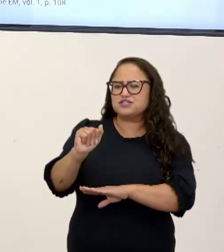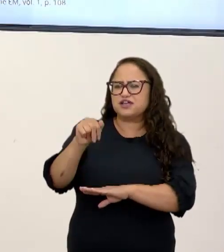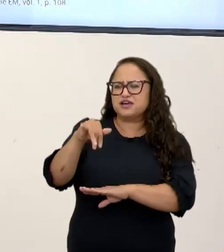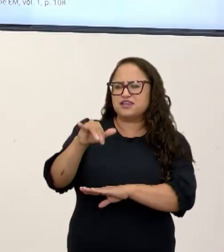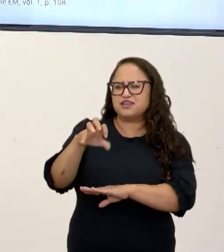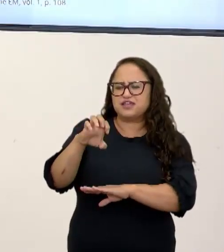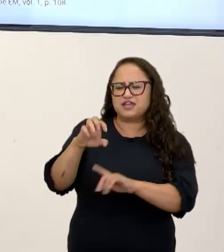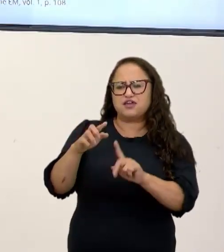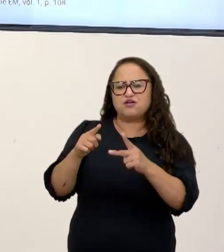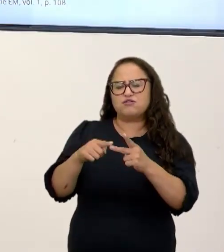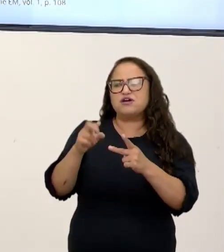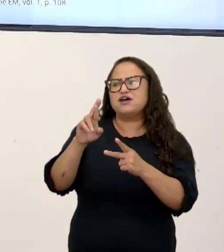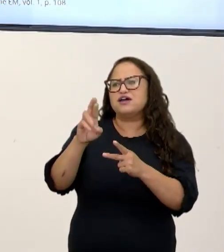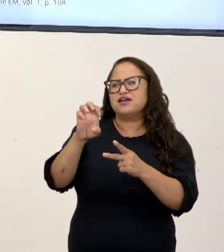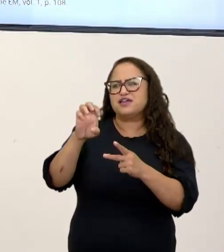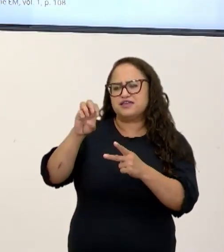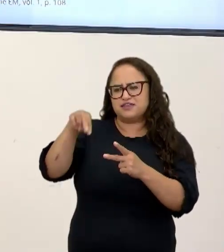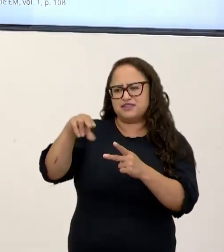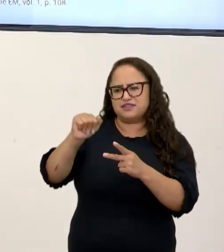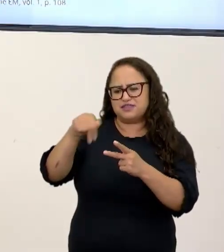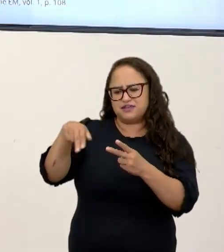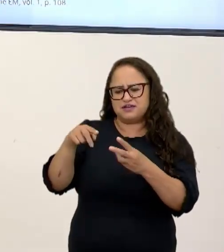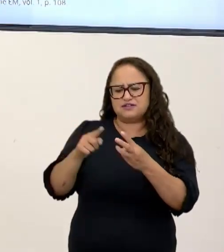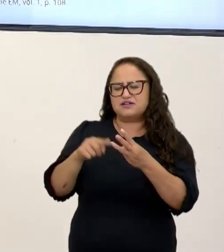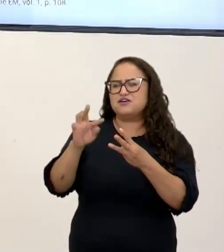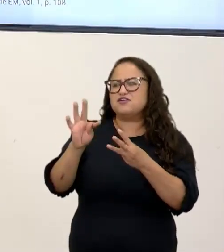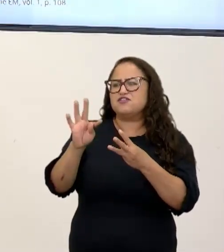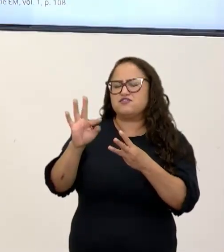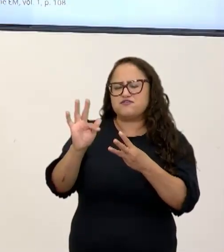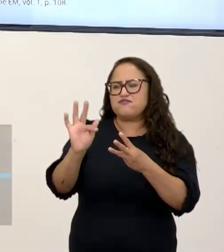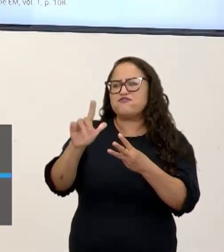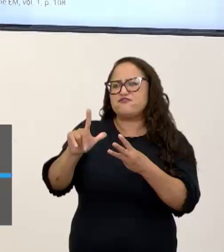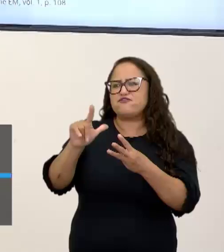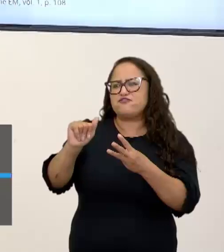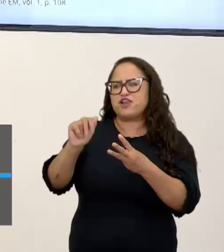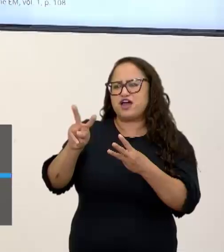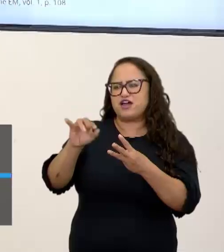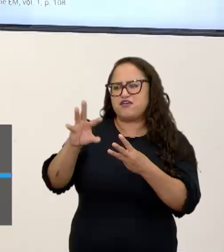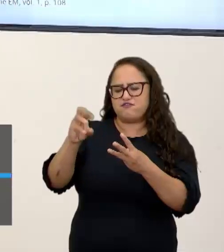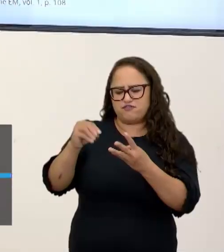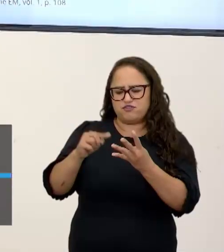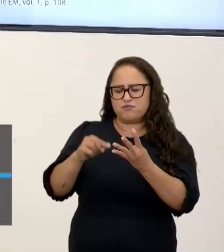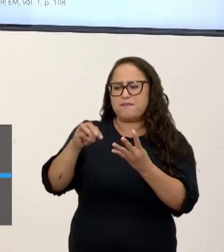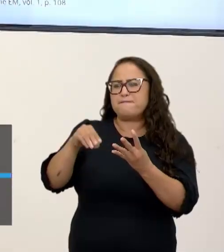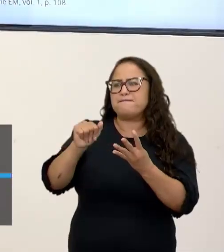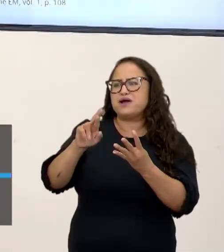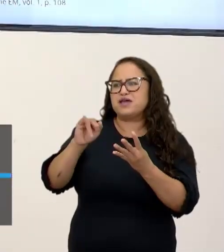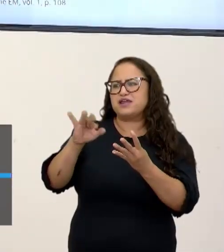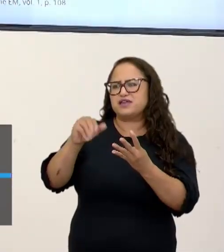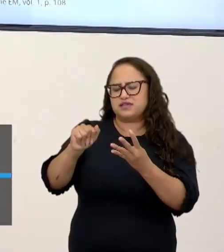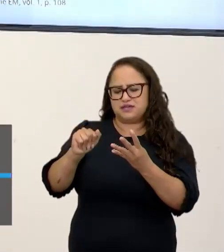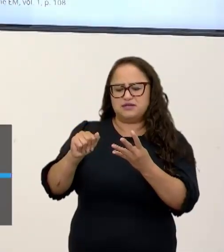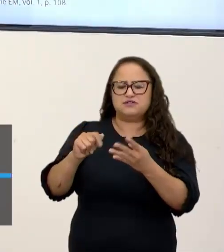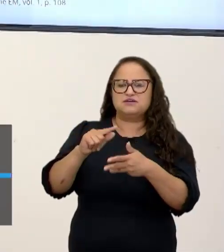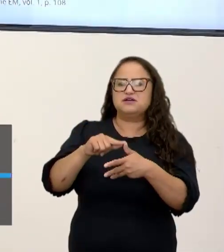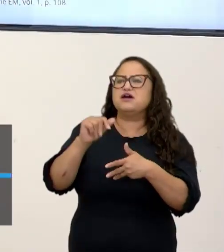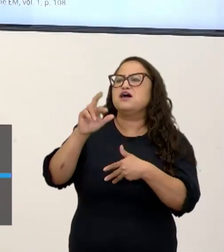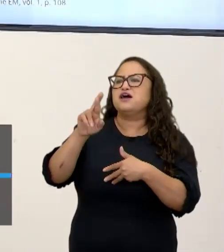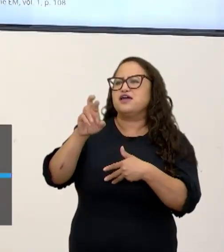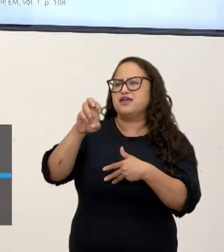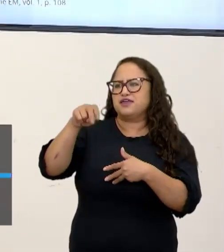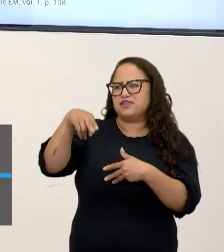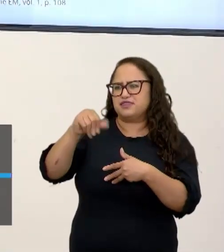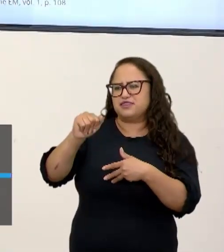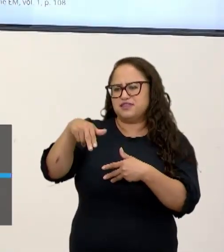Renan, Flávio, Isabel, Jefferson, Fabrício, Sabrina, Maria Eduarda, Renan de novo, João